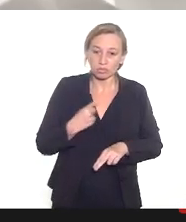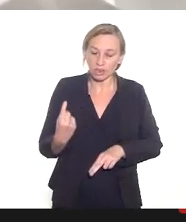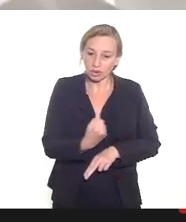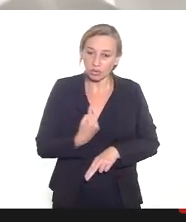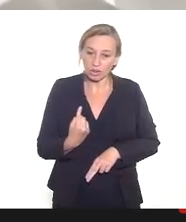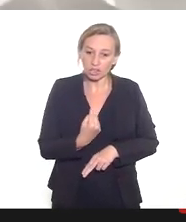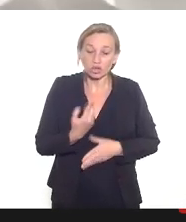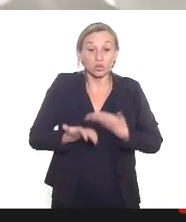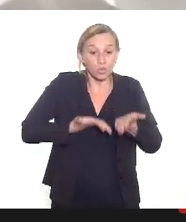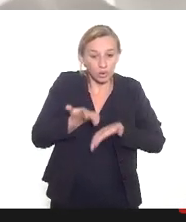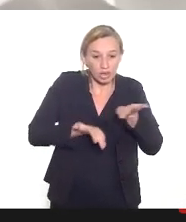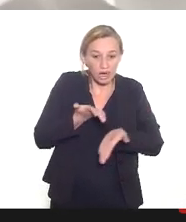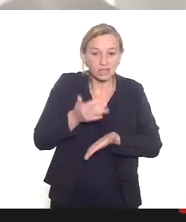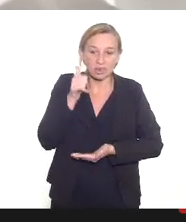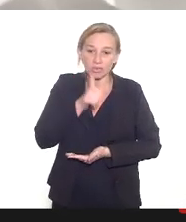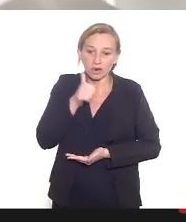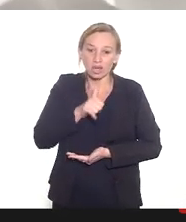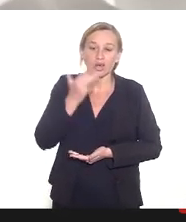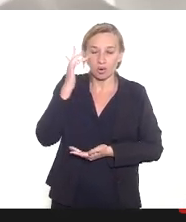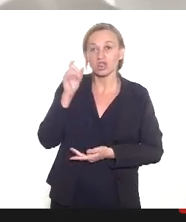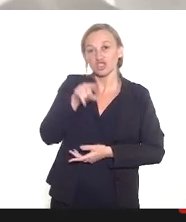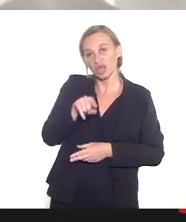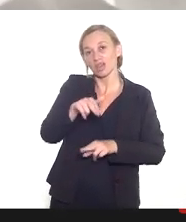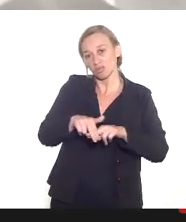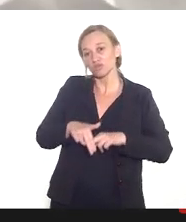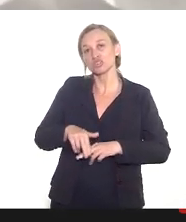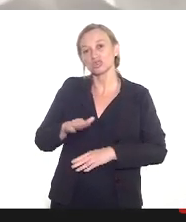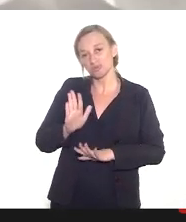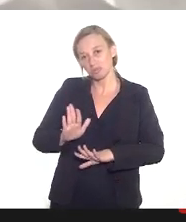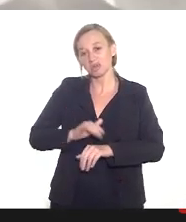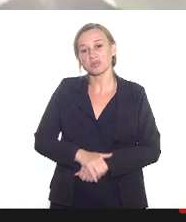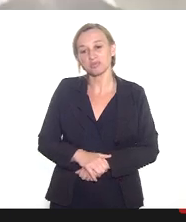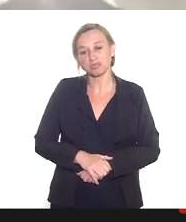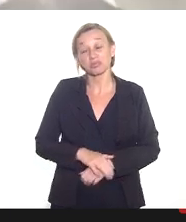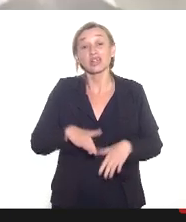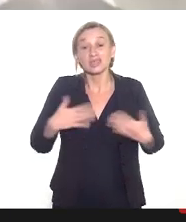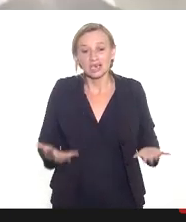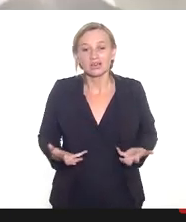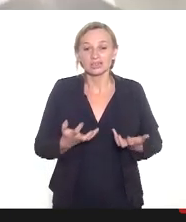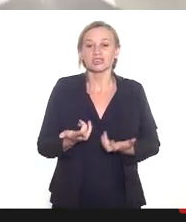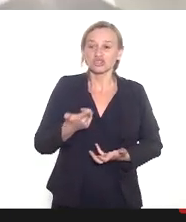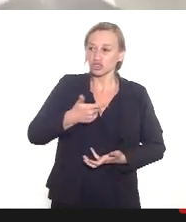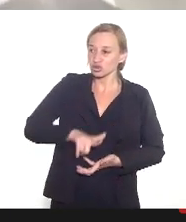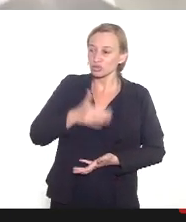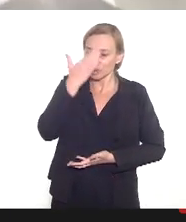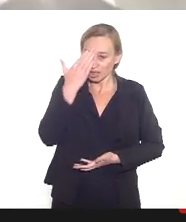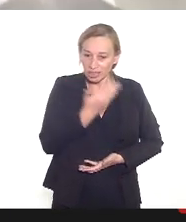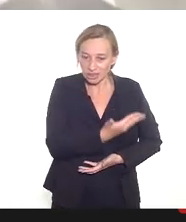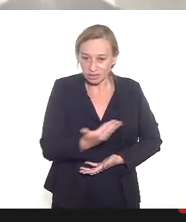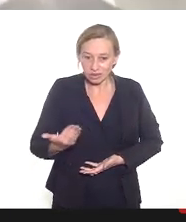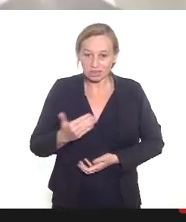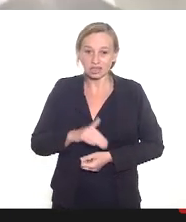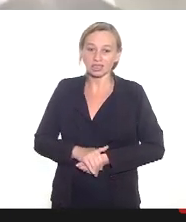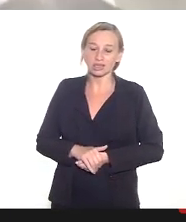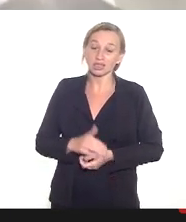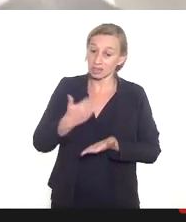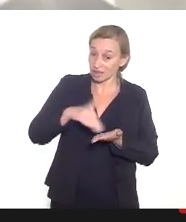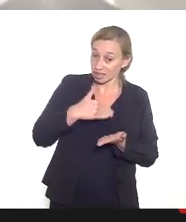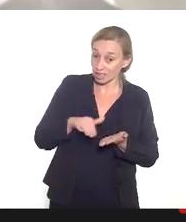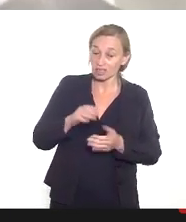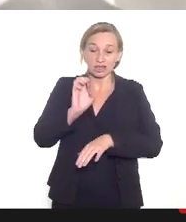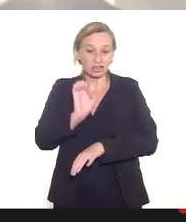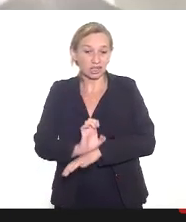gente cuidar das mulheres acho que esse motivo nos Bastos então quero mais uma vez agradecer a